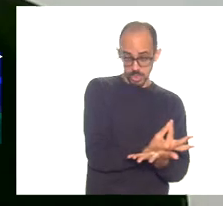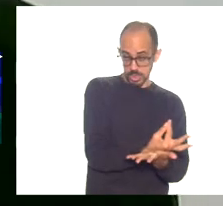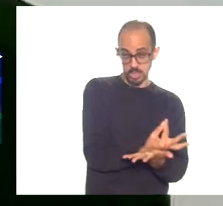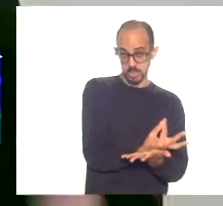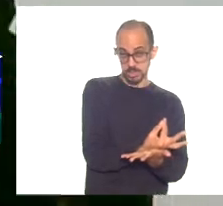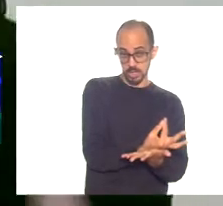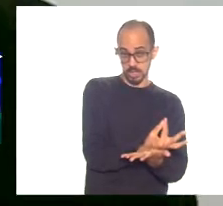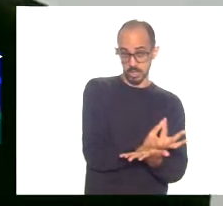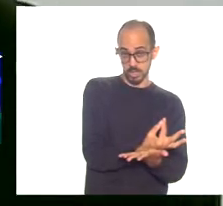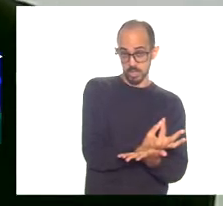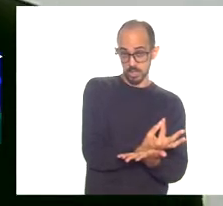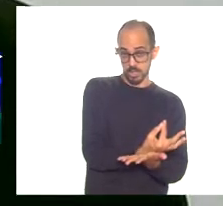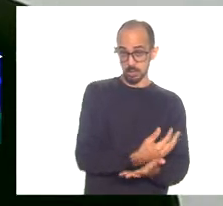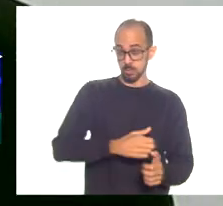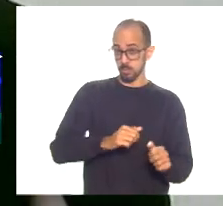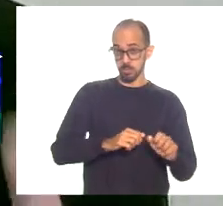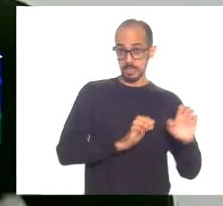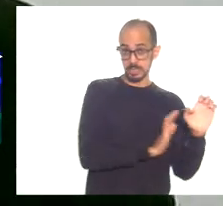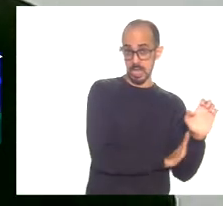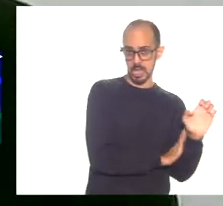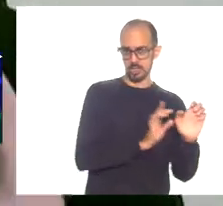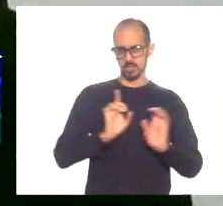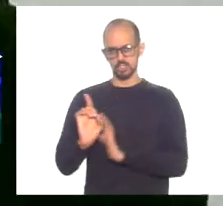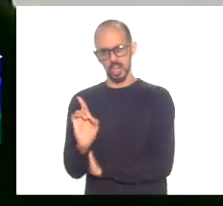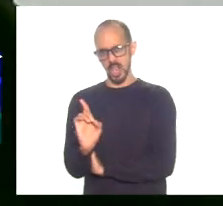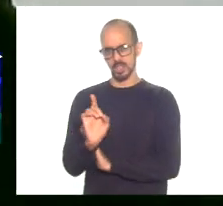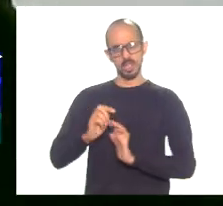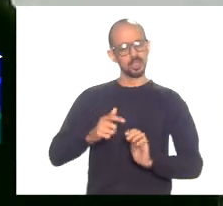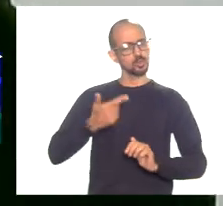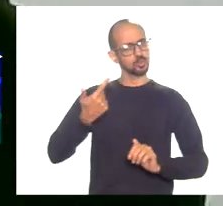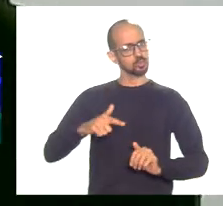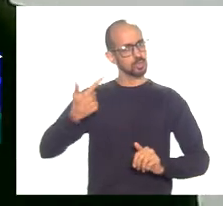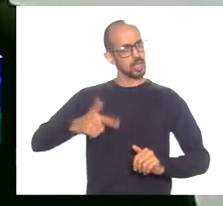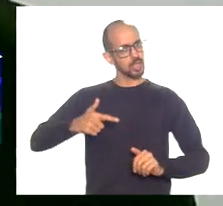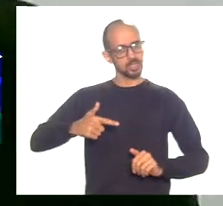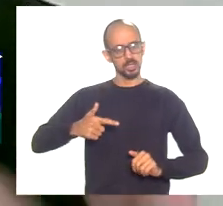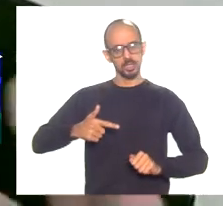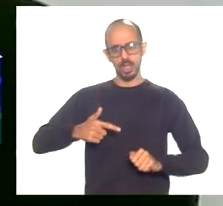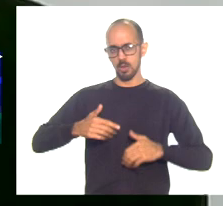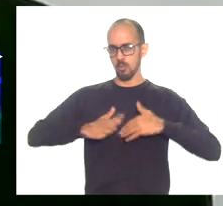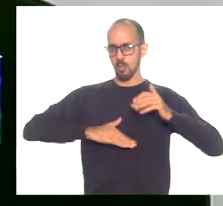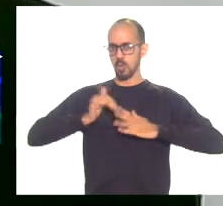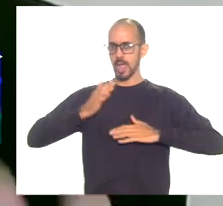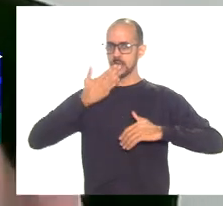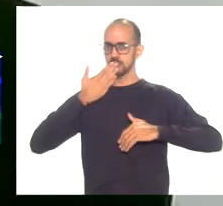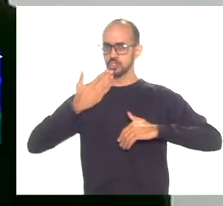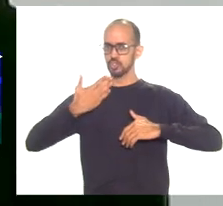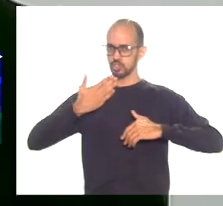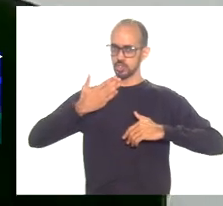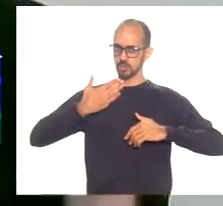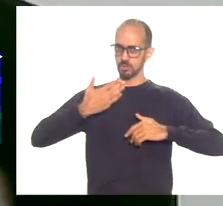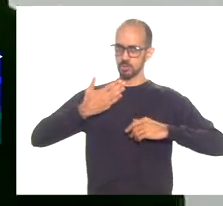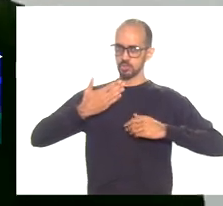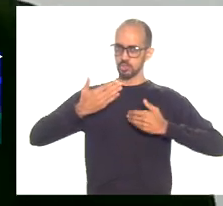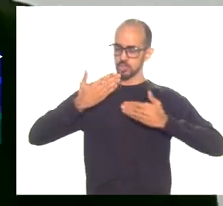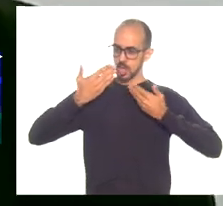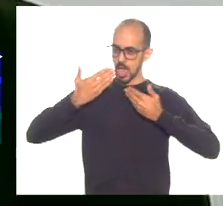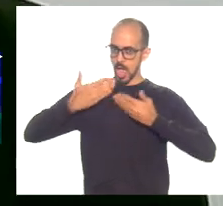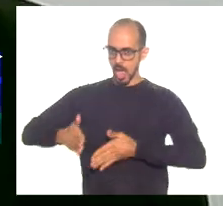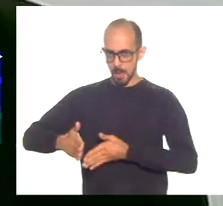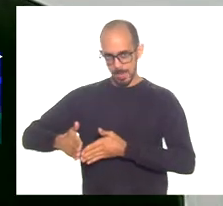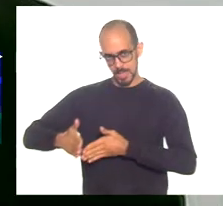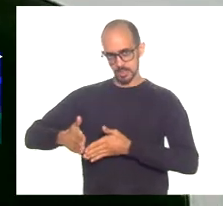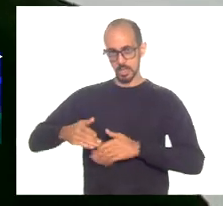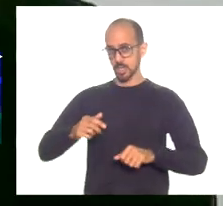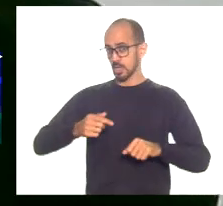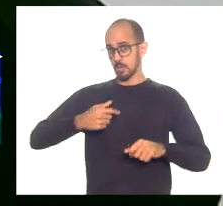nem ou posição mais extrema ele teria qualquer tipo de pessoa não faria isso porque em primeiro lugar